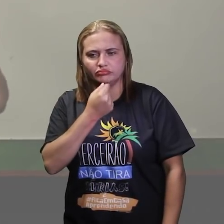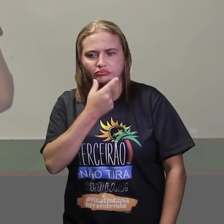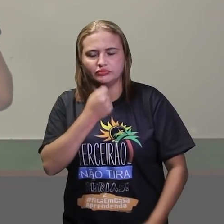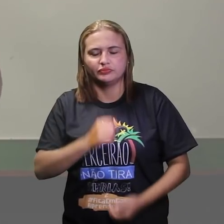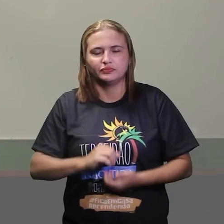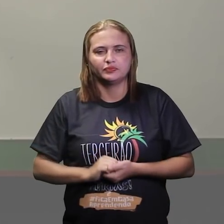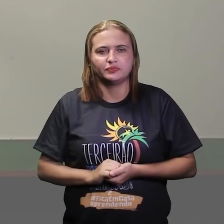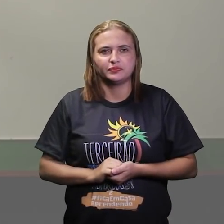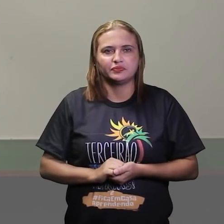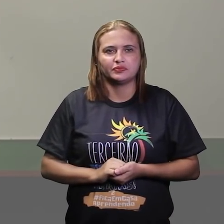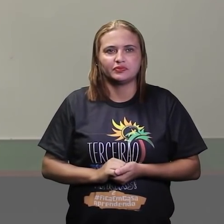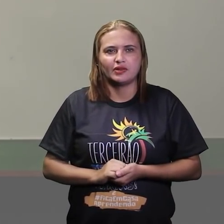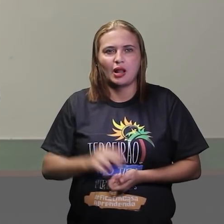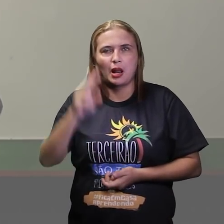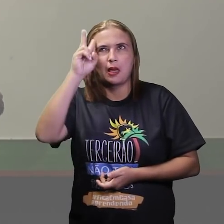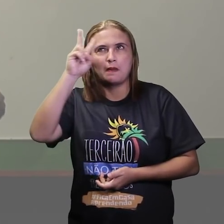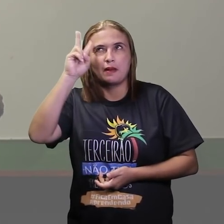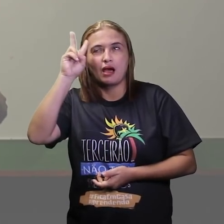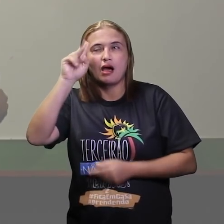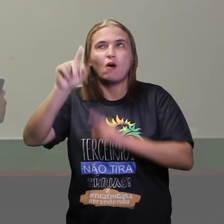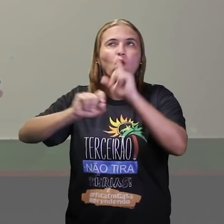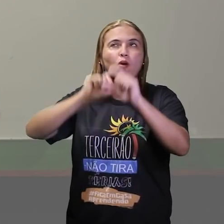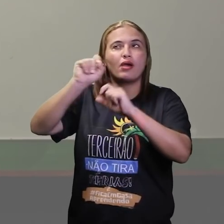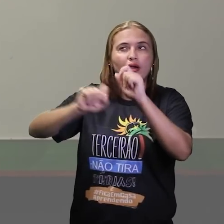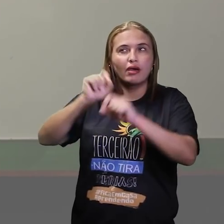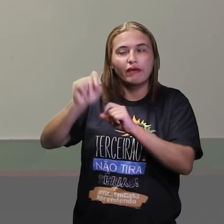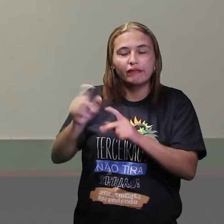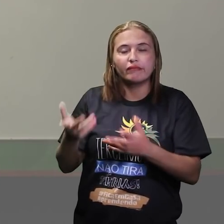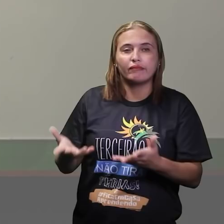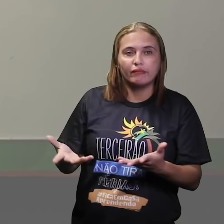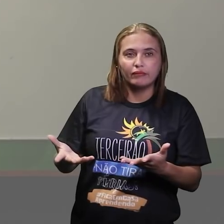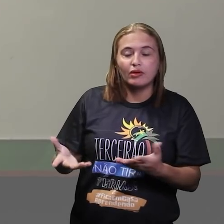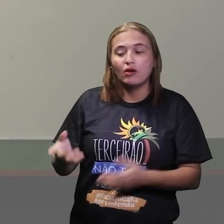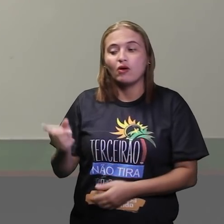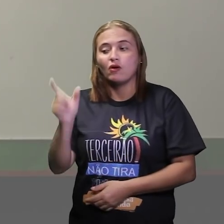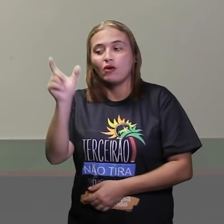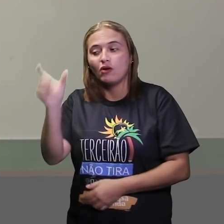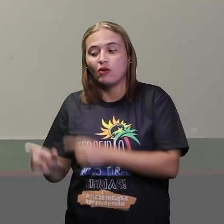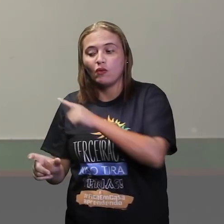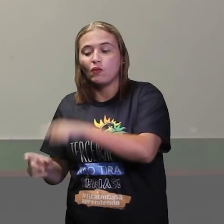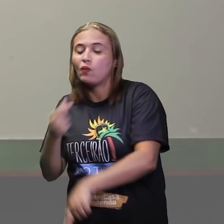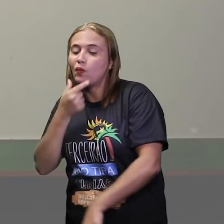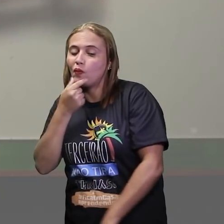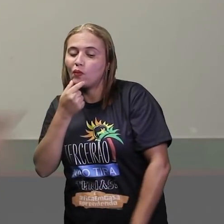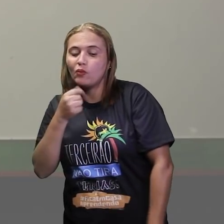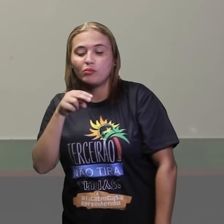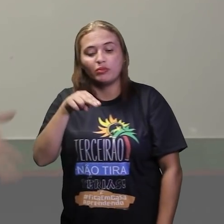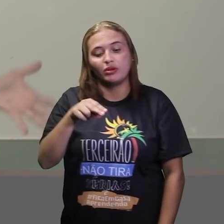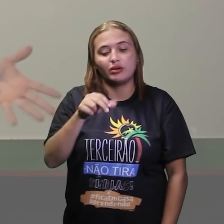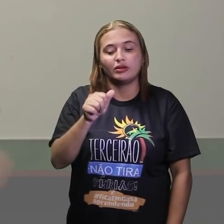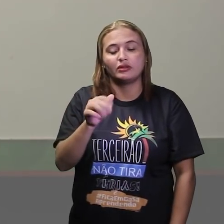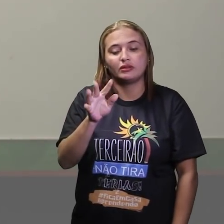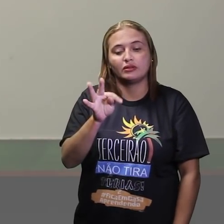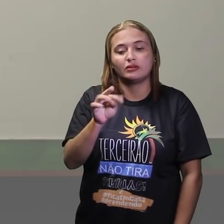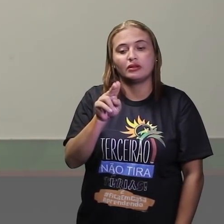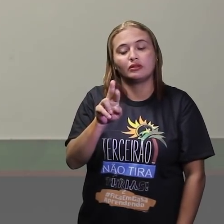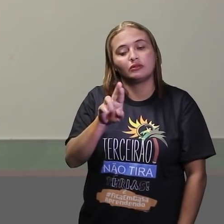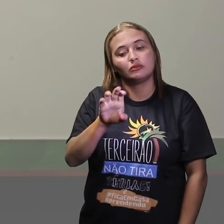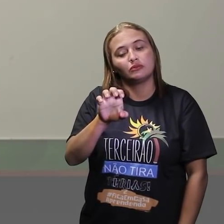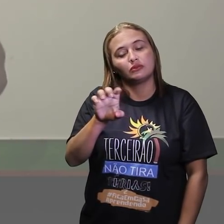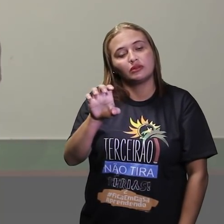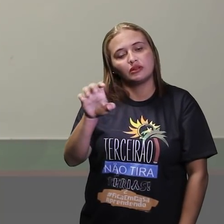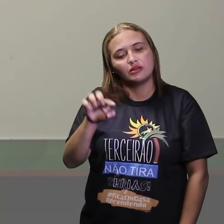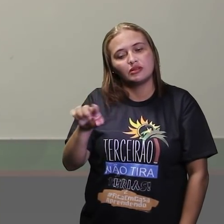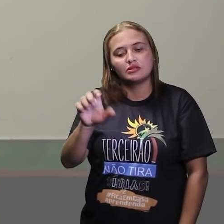vai recorrer a isso aqui, ó. Natureza, o homem, tá? É acometido com a bondade,